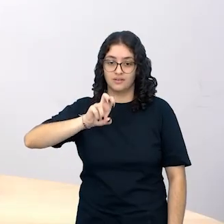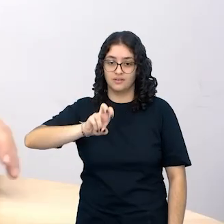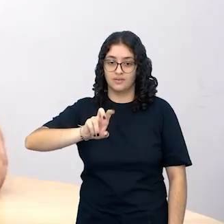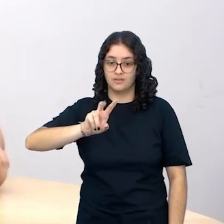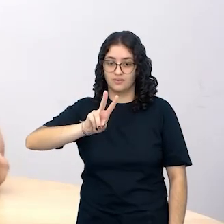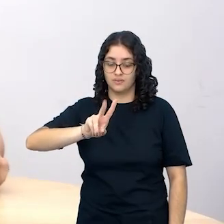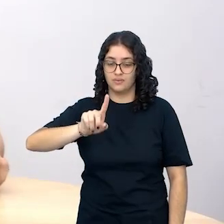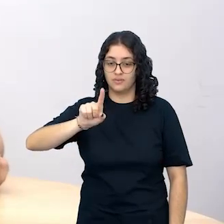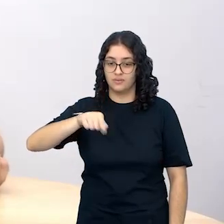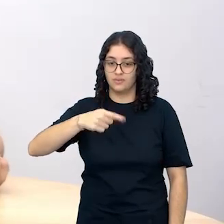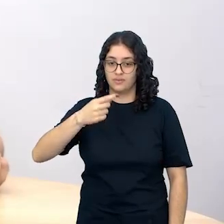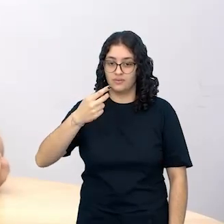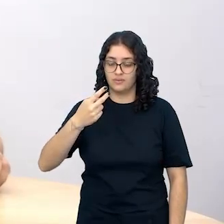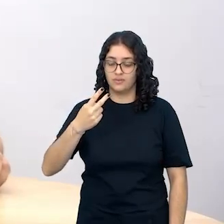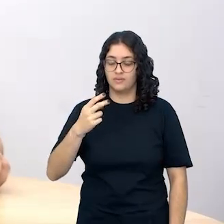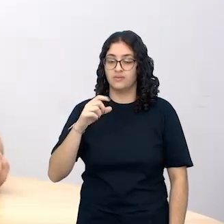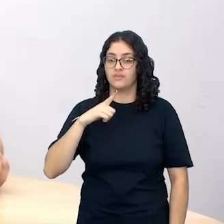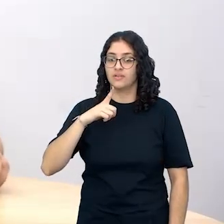52,4%,